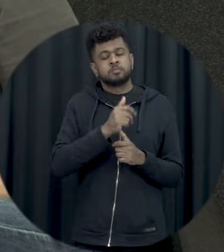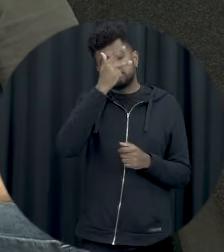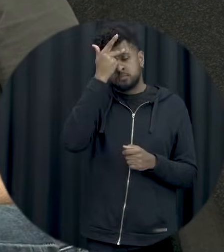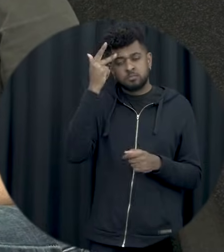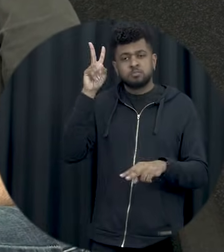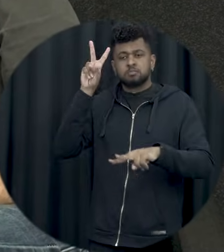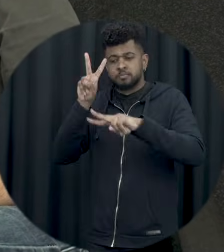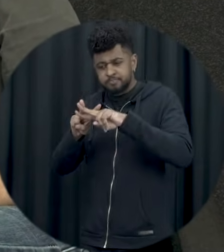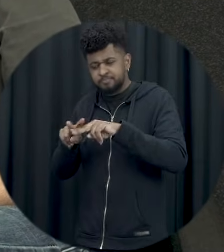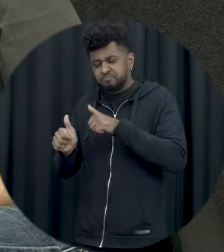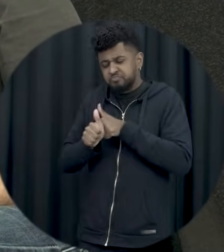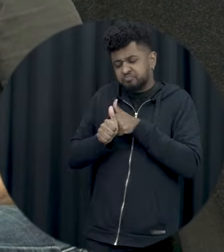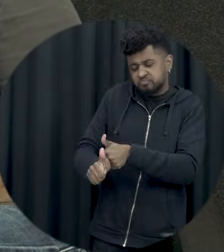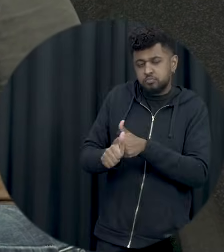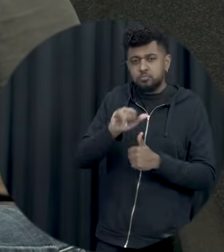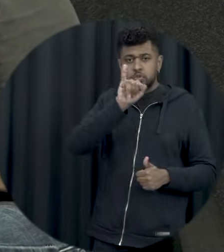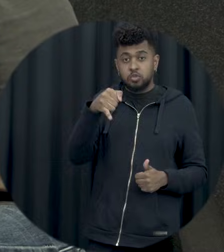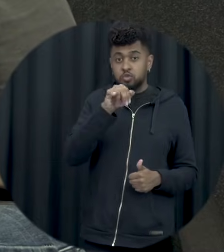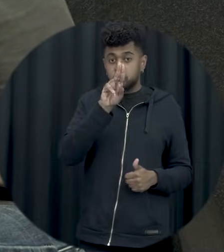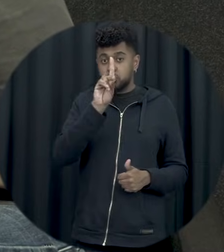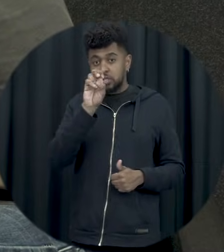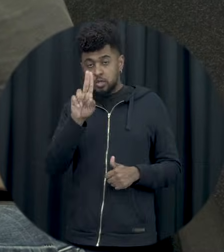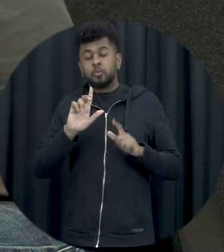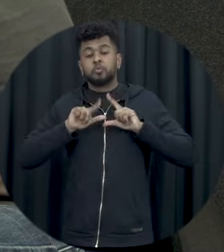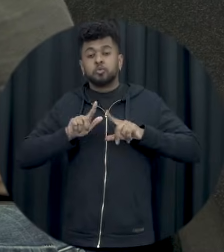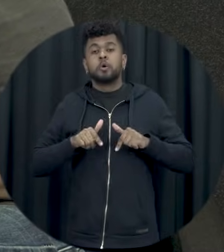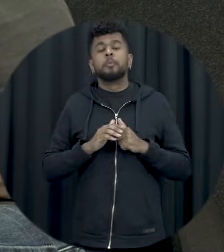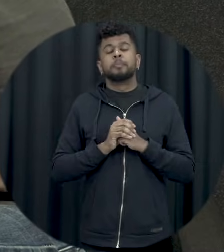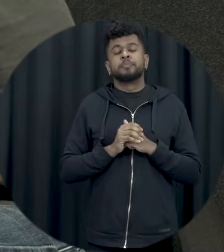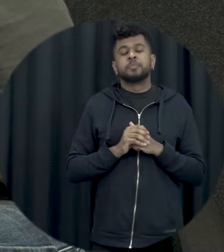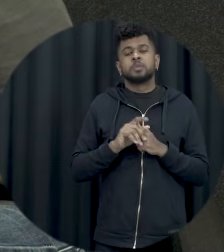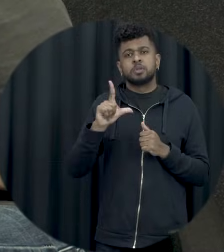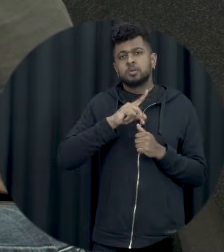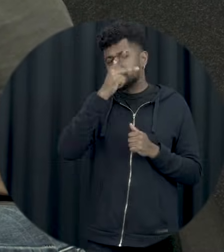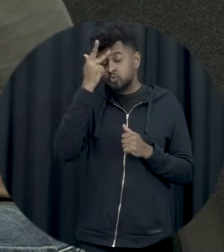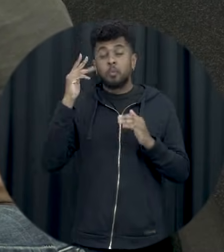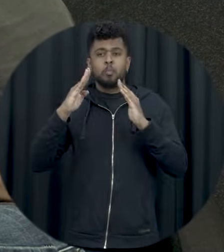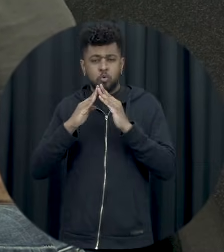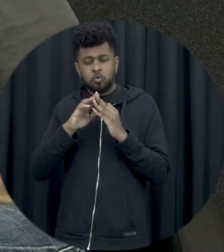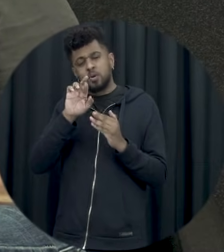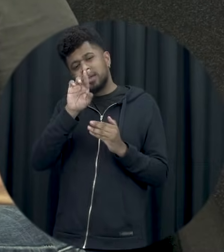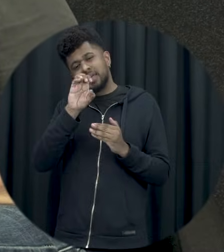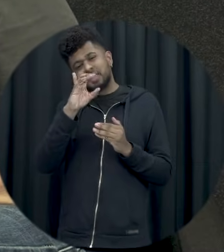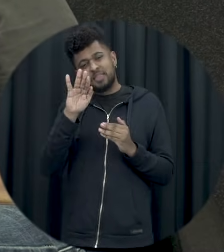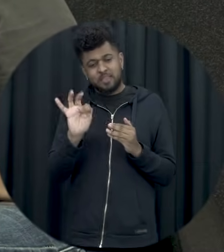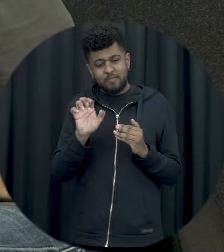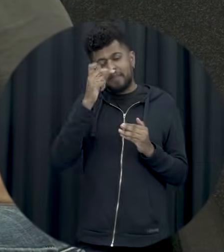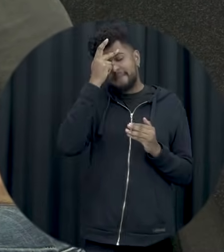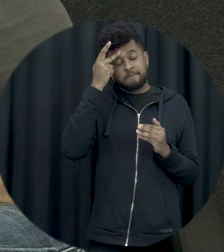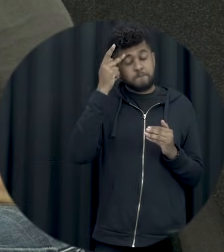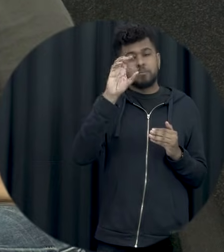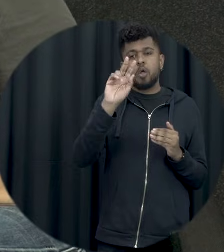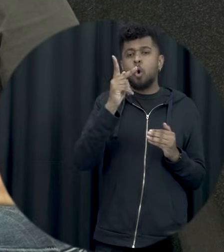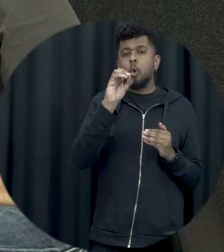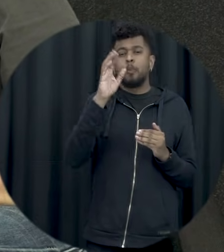perseguia os judeus, né? Inclusive é interessante porque ele morou em Recife na época que os holandeses dominavam Recife, então no